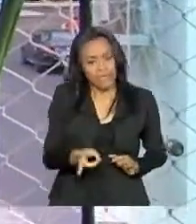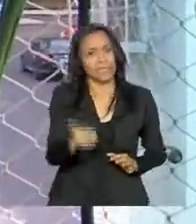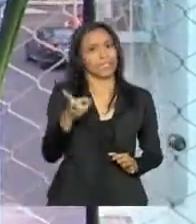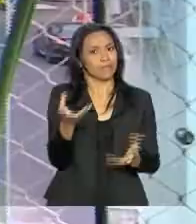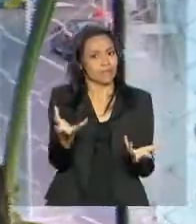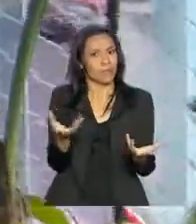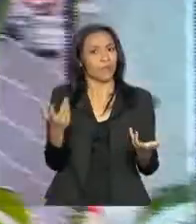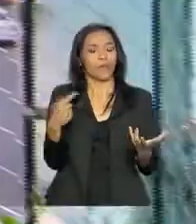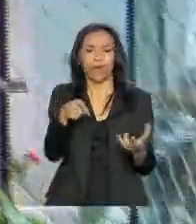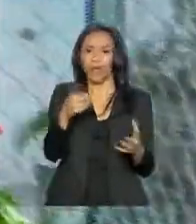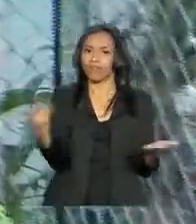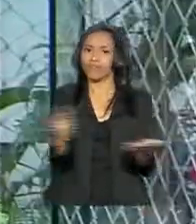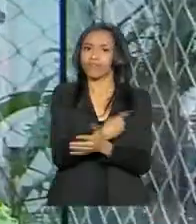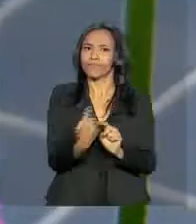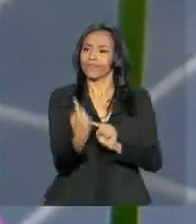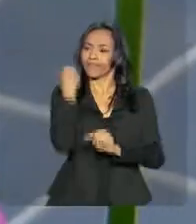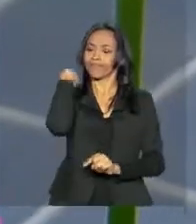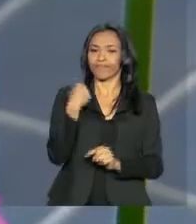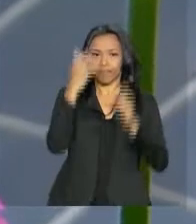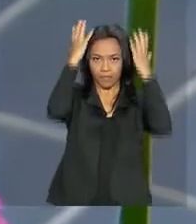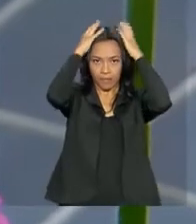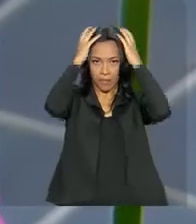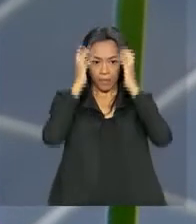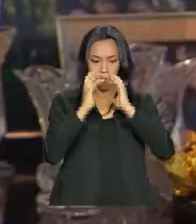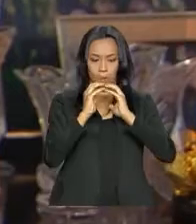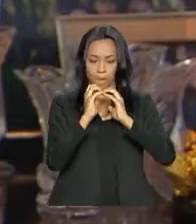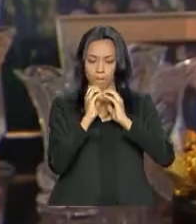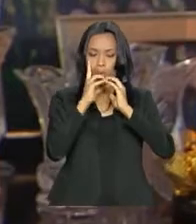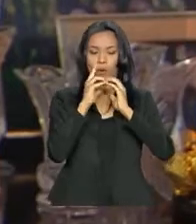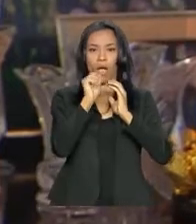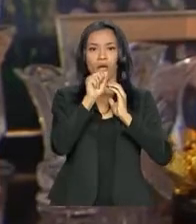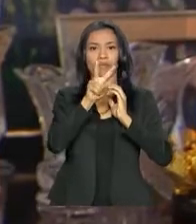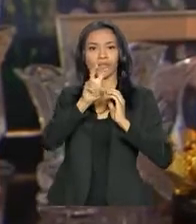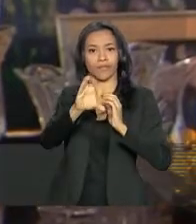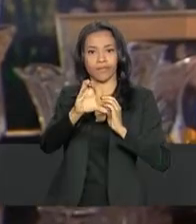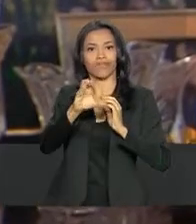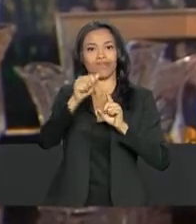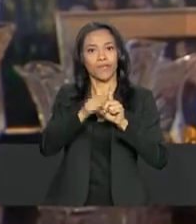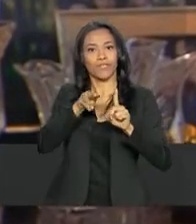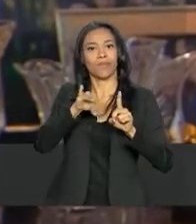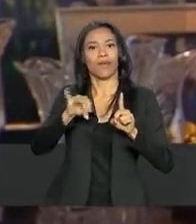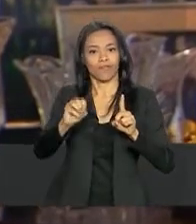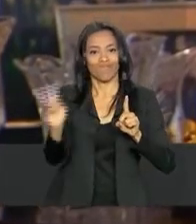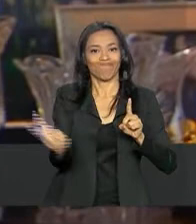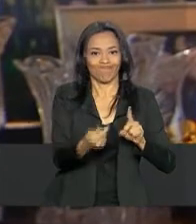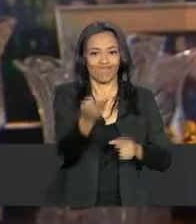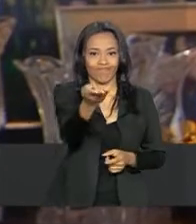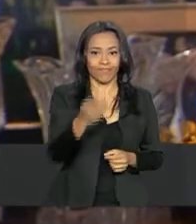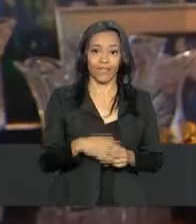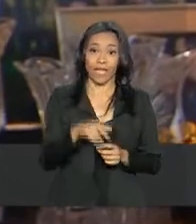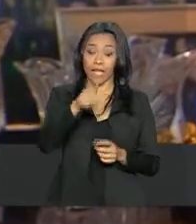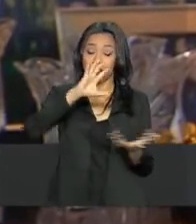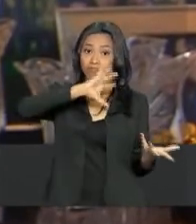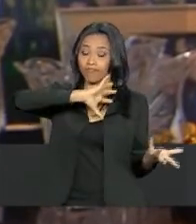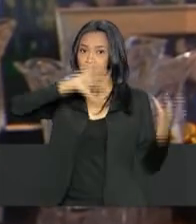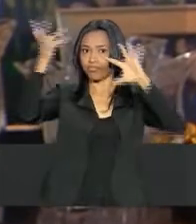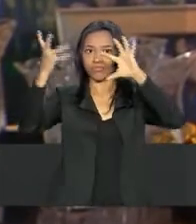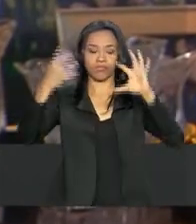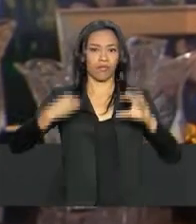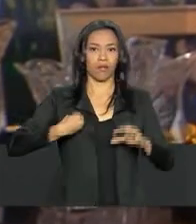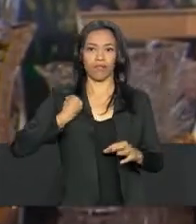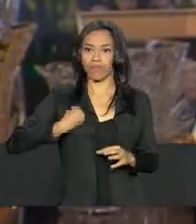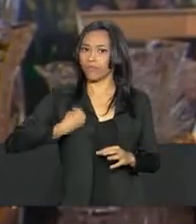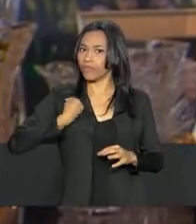mais depois de sofrer um avc em maio deste ano de um minuto para o outro a vida da gente muda muito